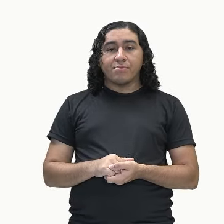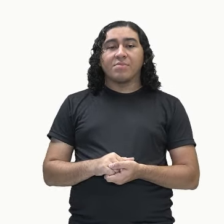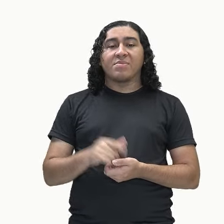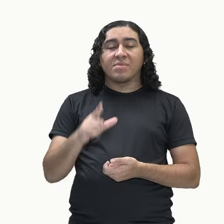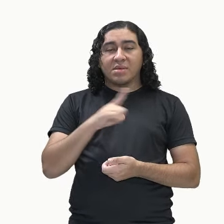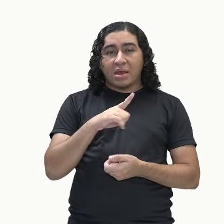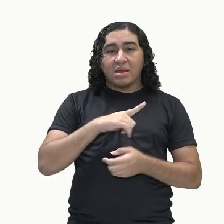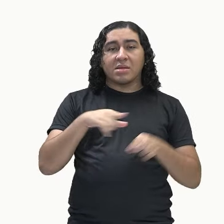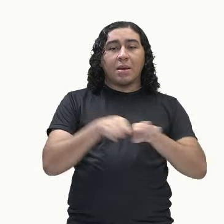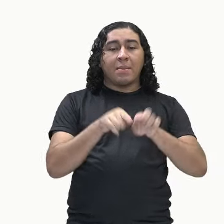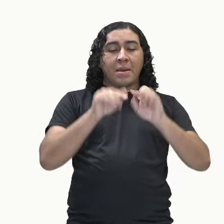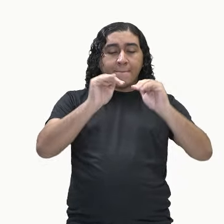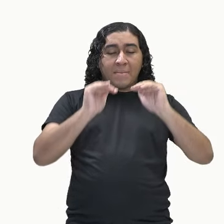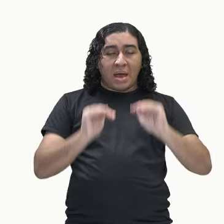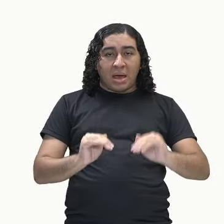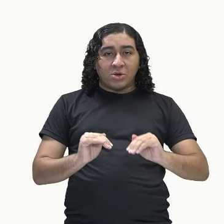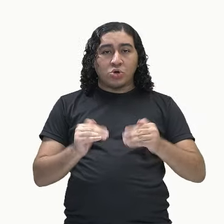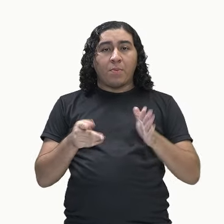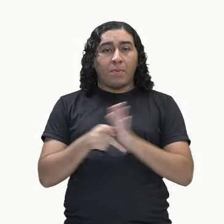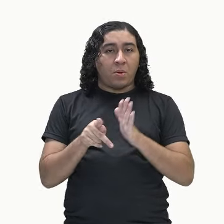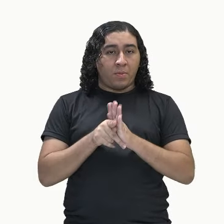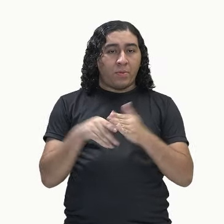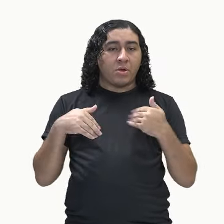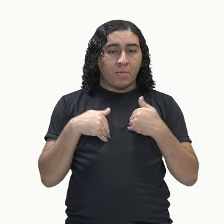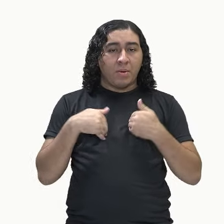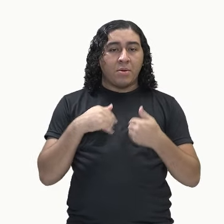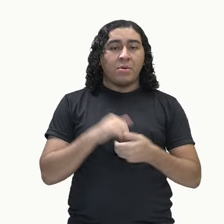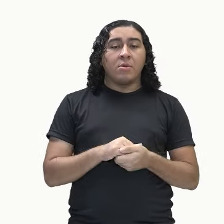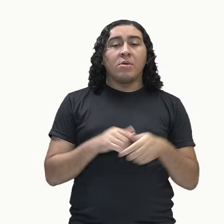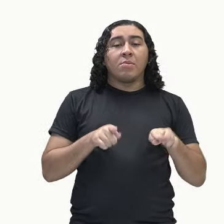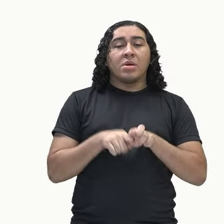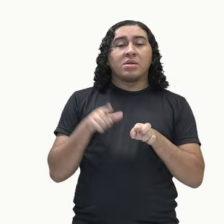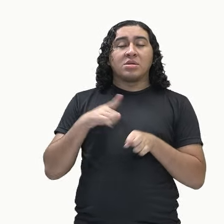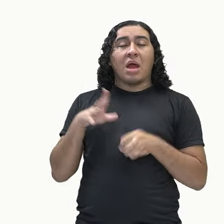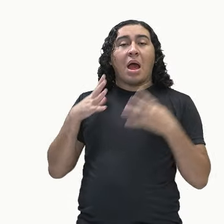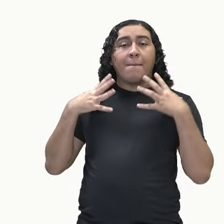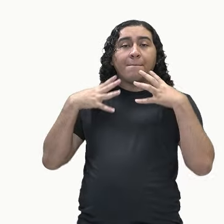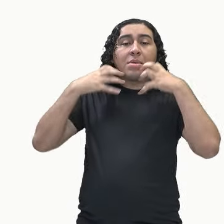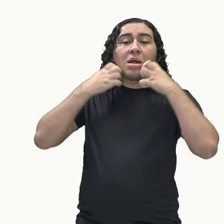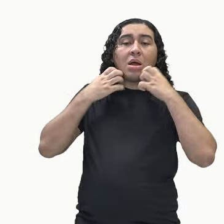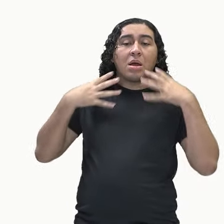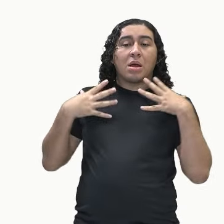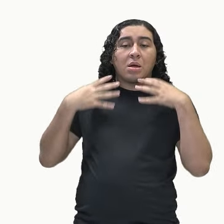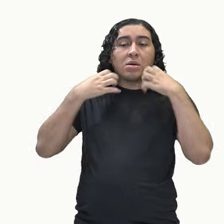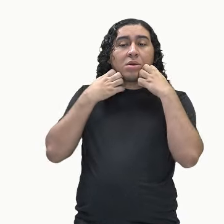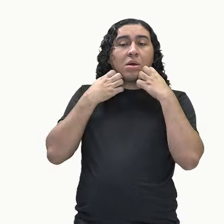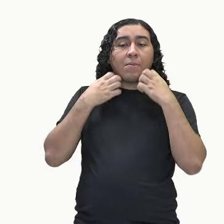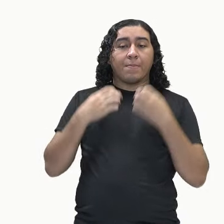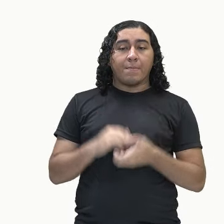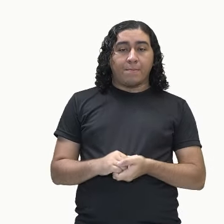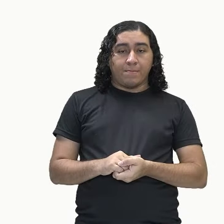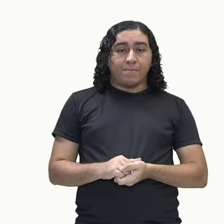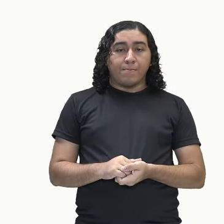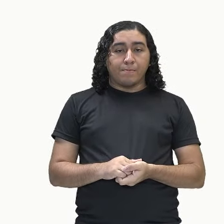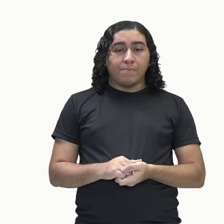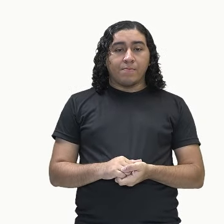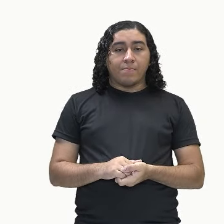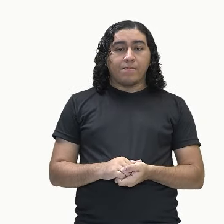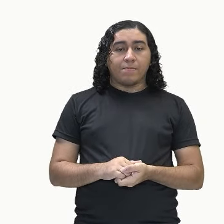desse animal. Ele vai apresentar fendas branquiais, que são as aberturas por onde a água vai